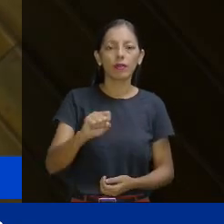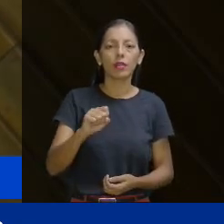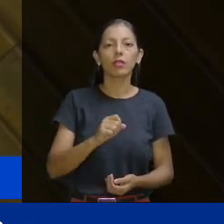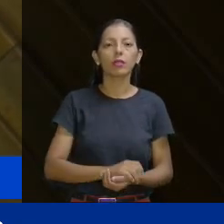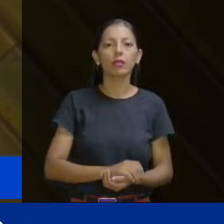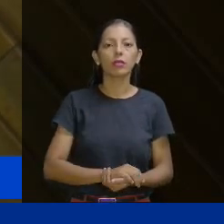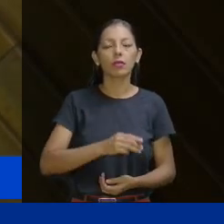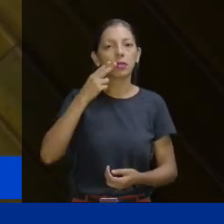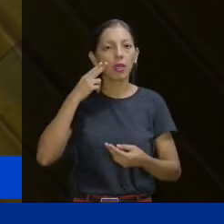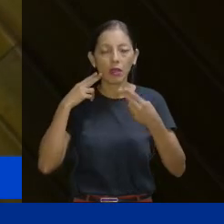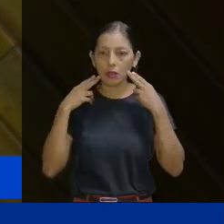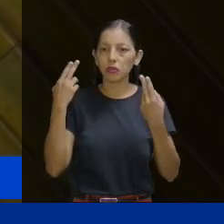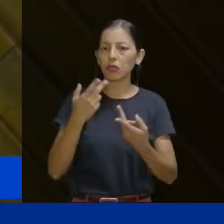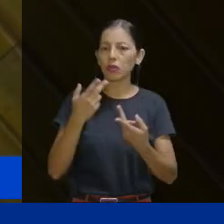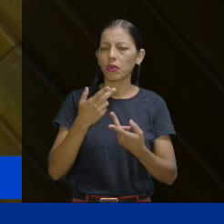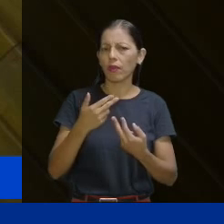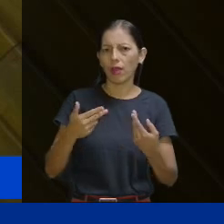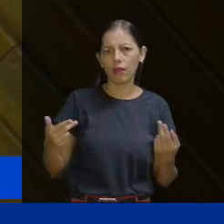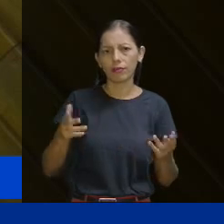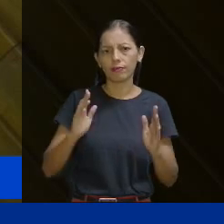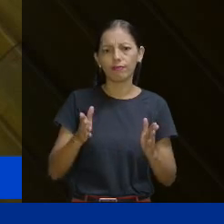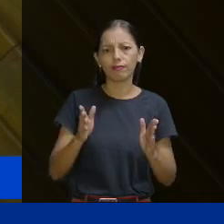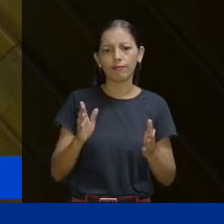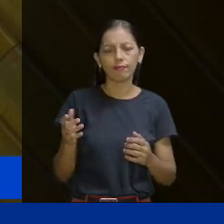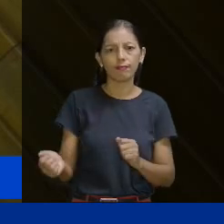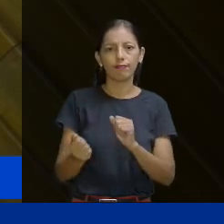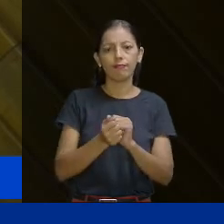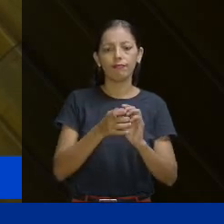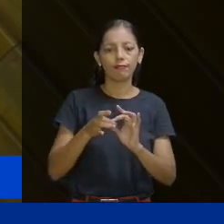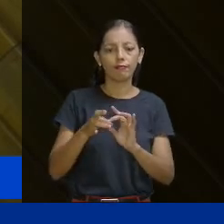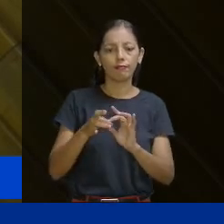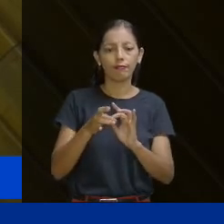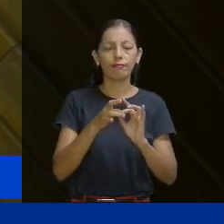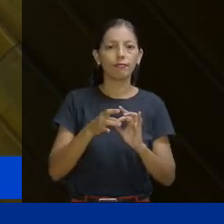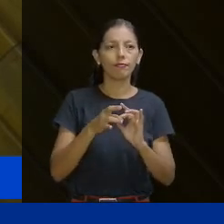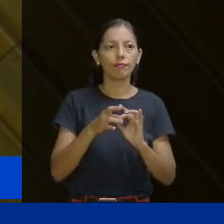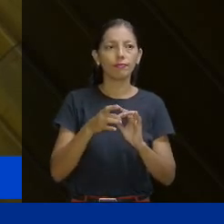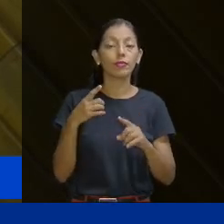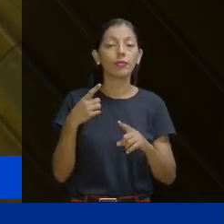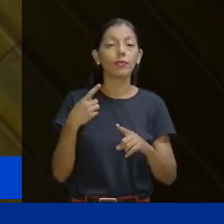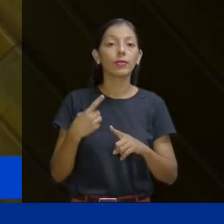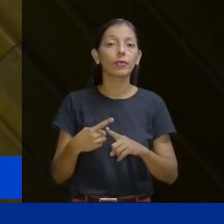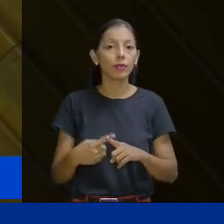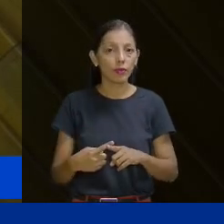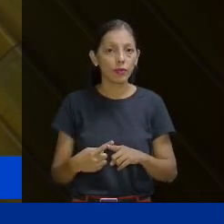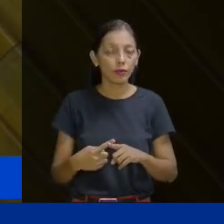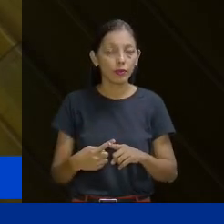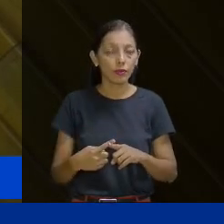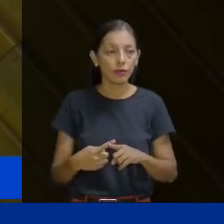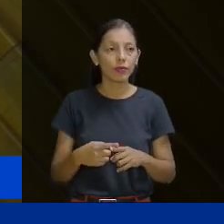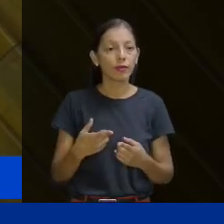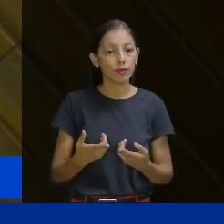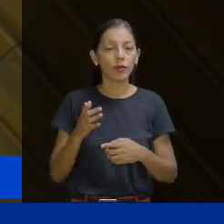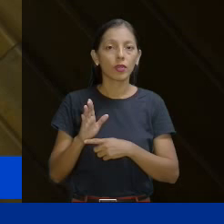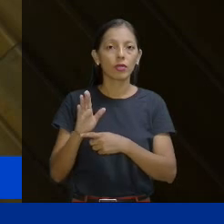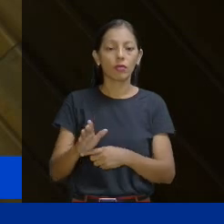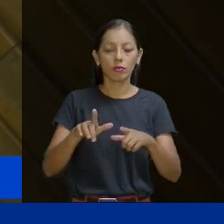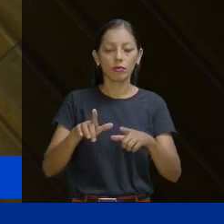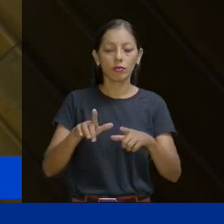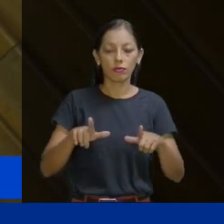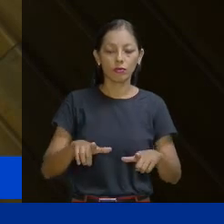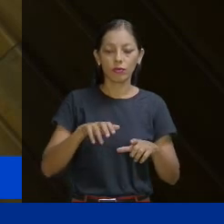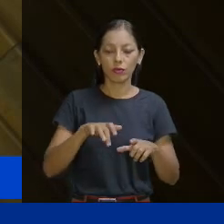Aeronáutica, à Marinha, para que a gente conseguisse levar as urnas a